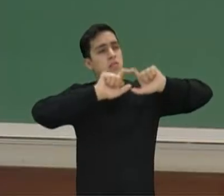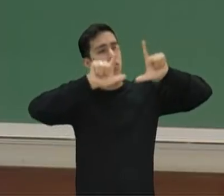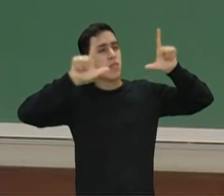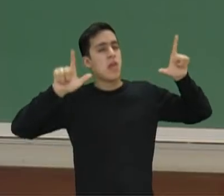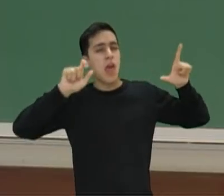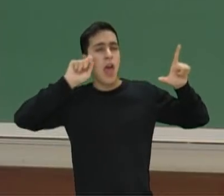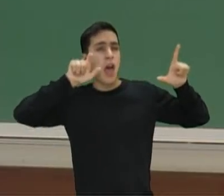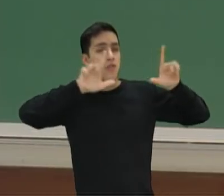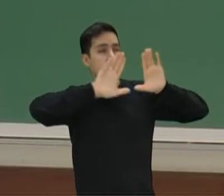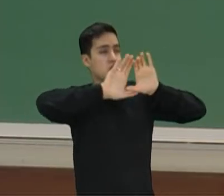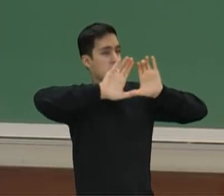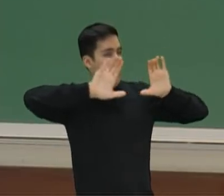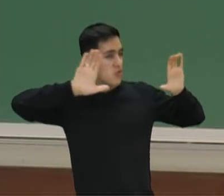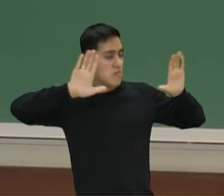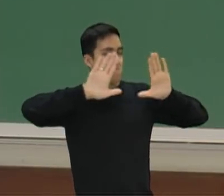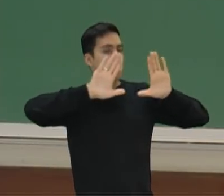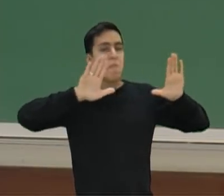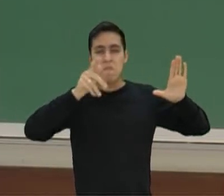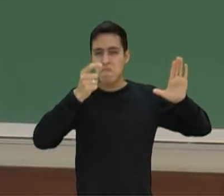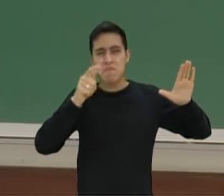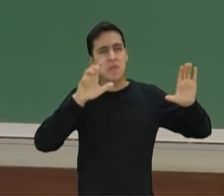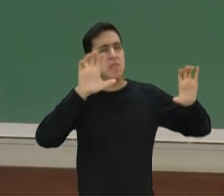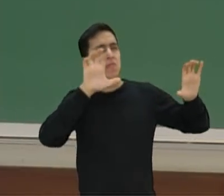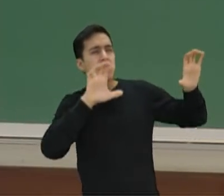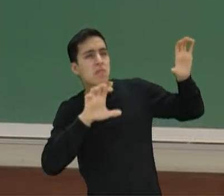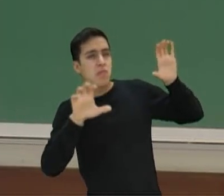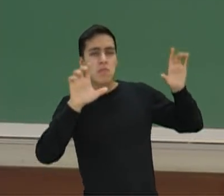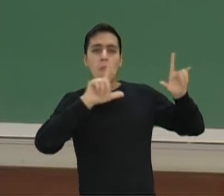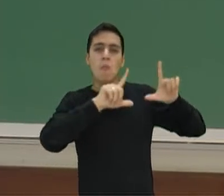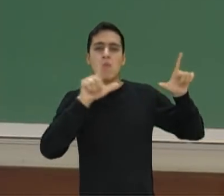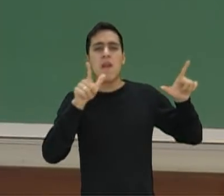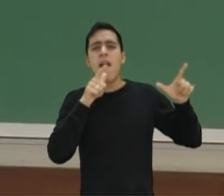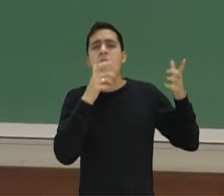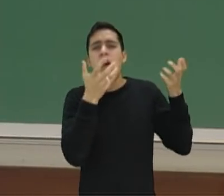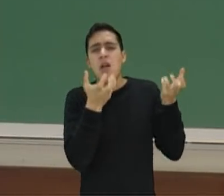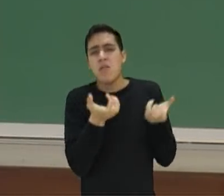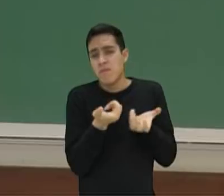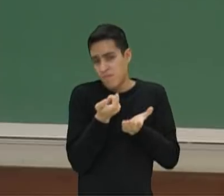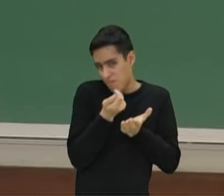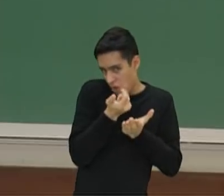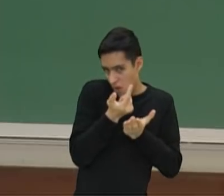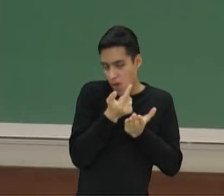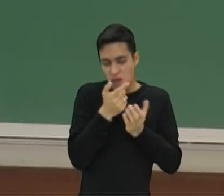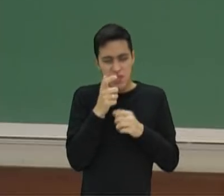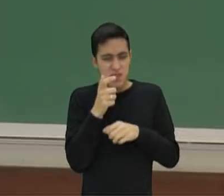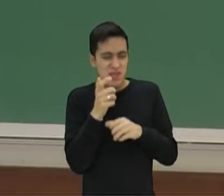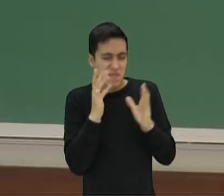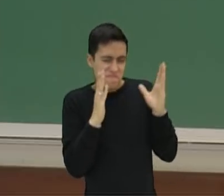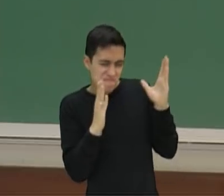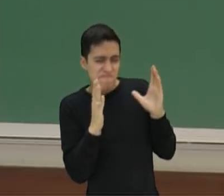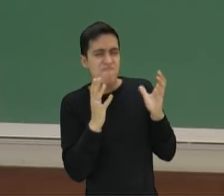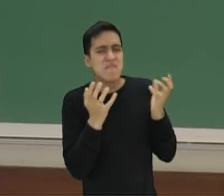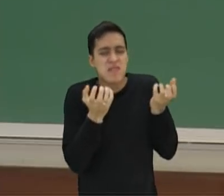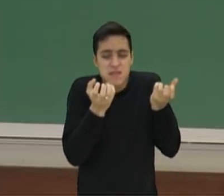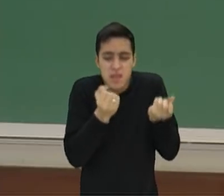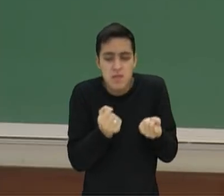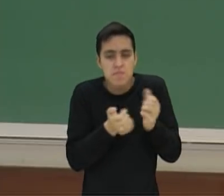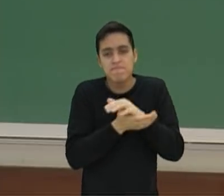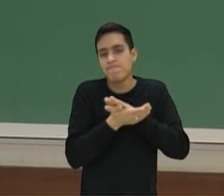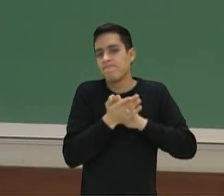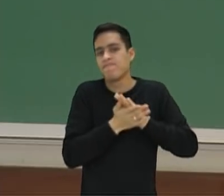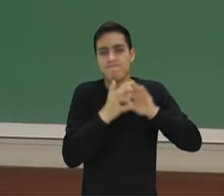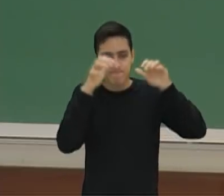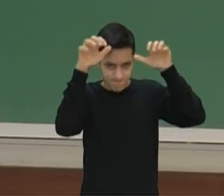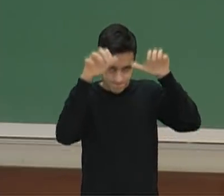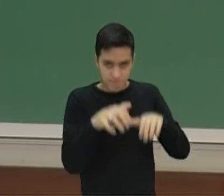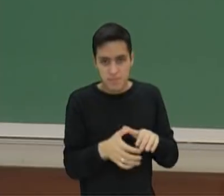azul, com poucas nuvens, com menor umidade do ar, com o tempo seco e sem chuva.